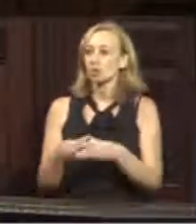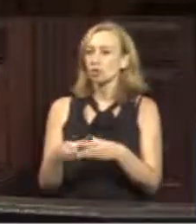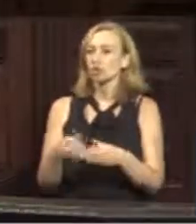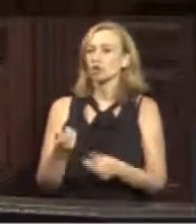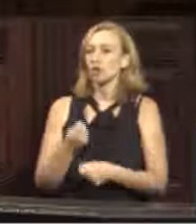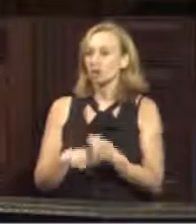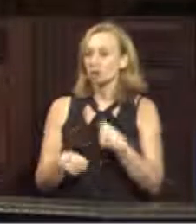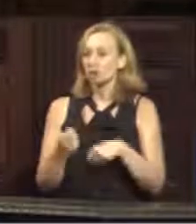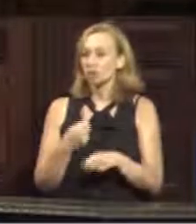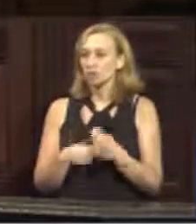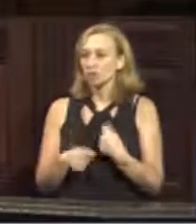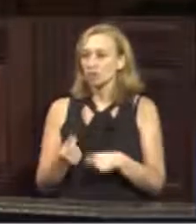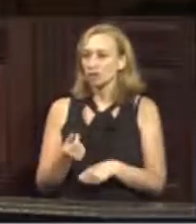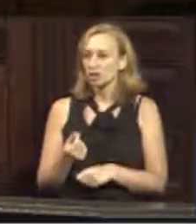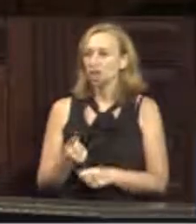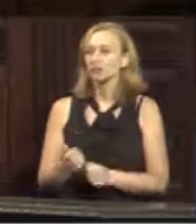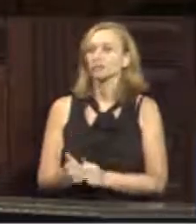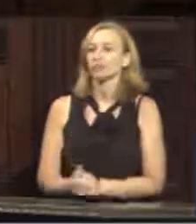Economia e